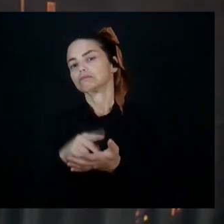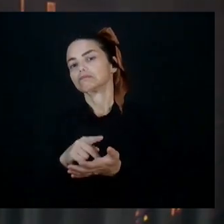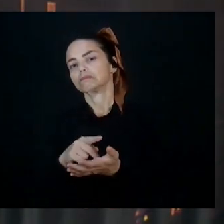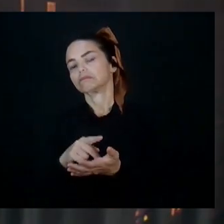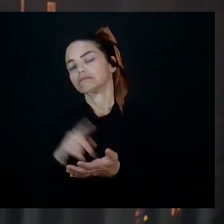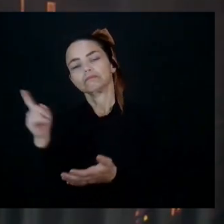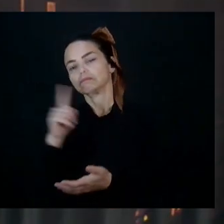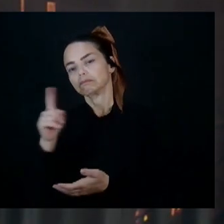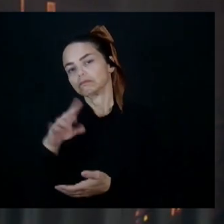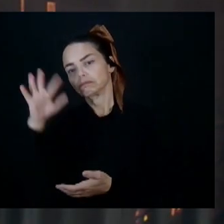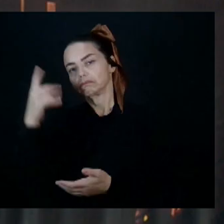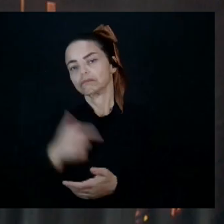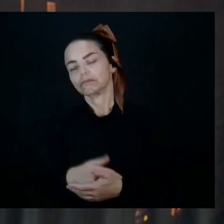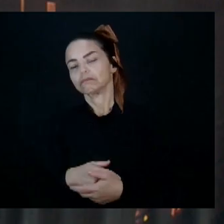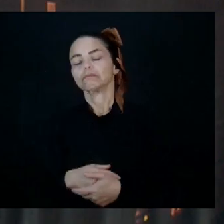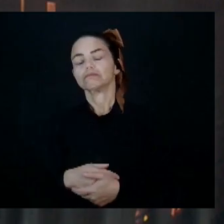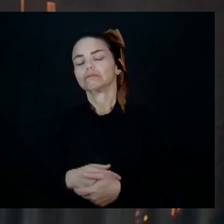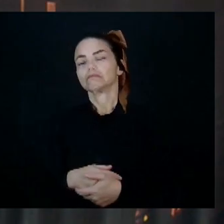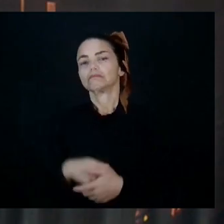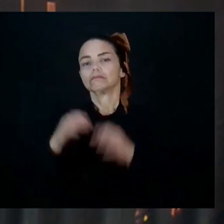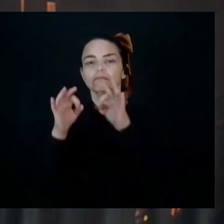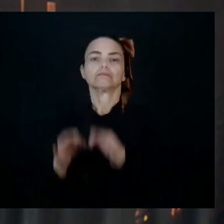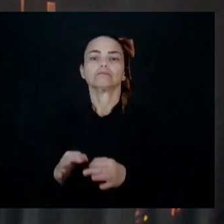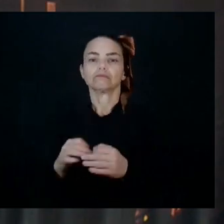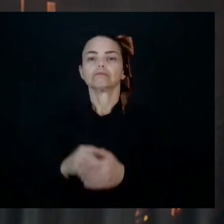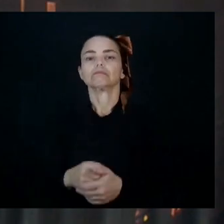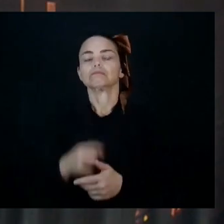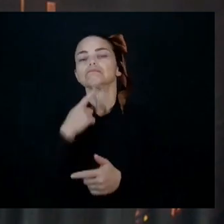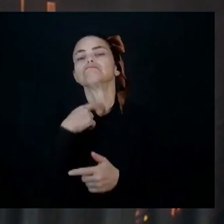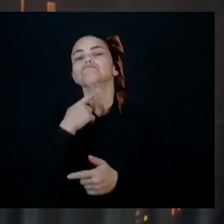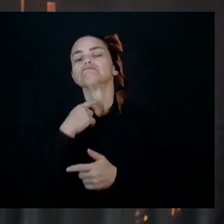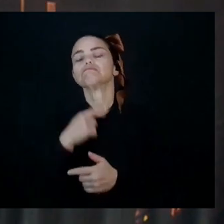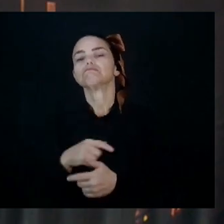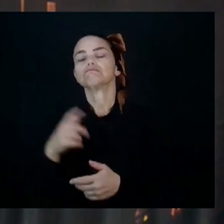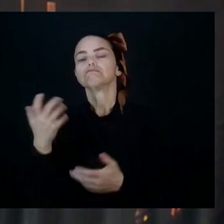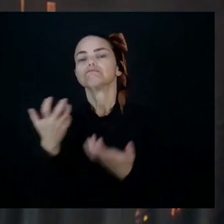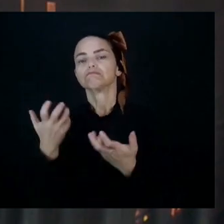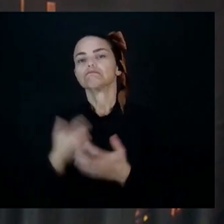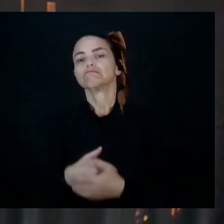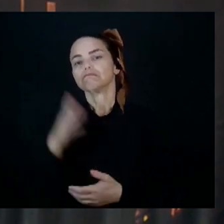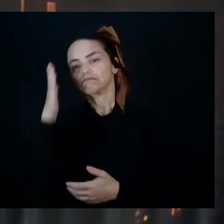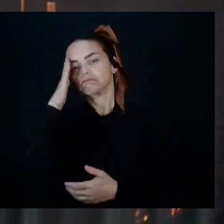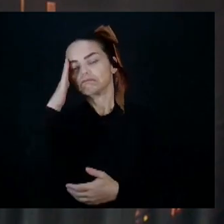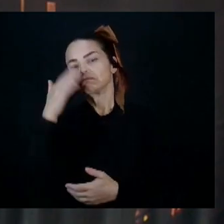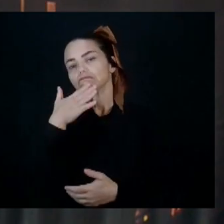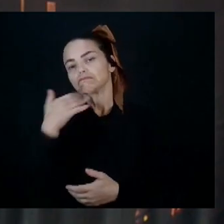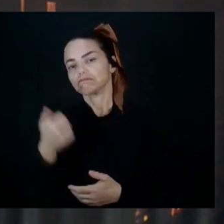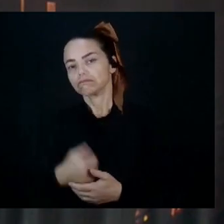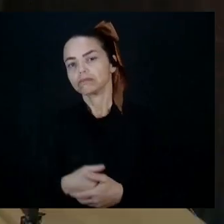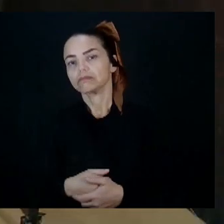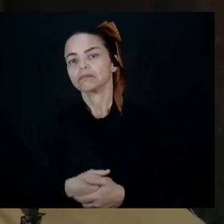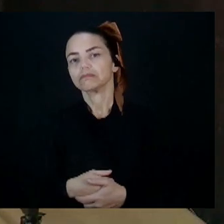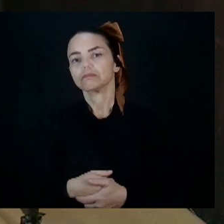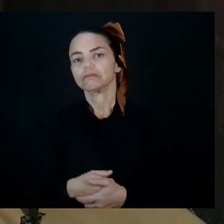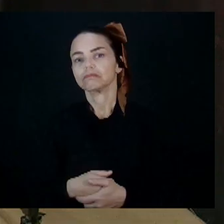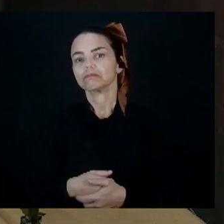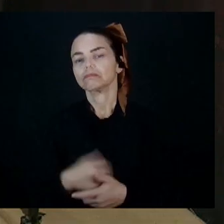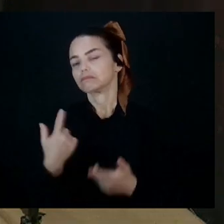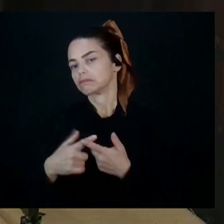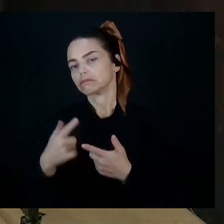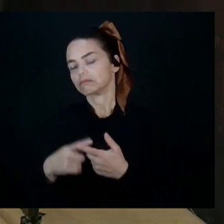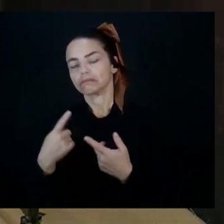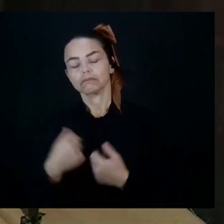porque o ideal é que a pessoa faça porque ela quis, ela entendeu que é a melhor opção. Não obedecendo porque tem juízo, não